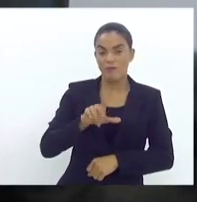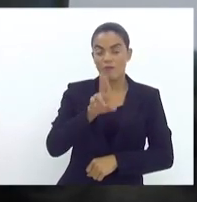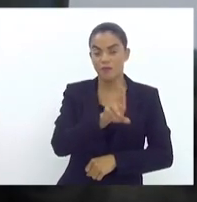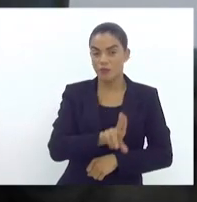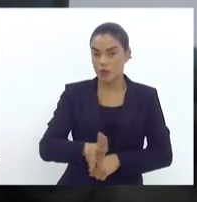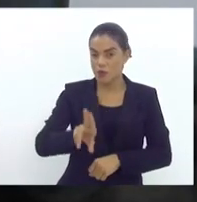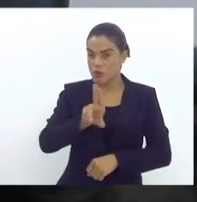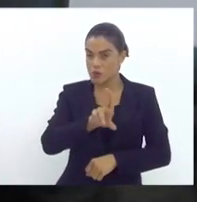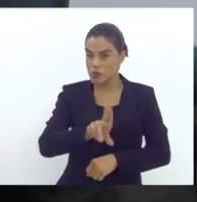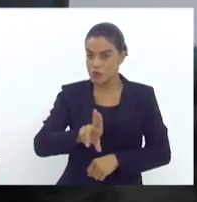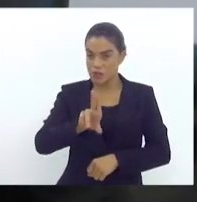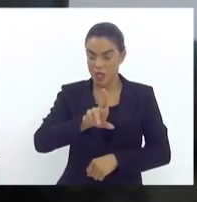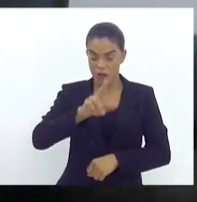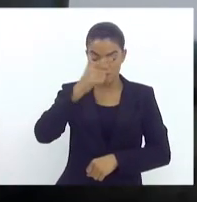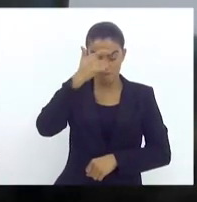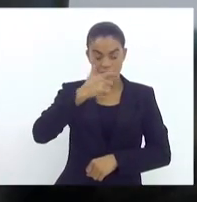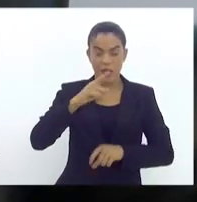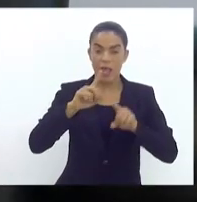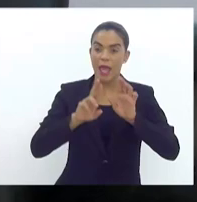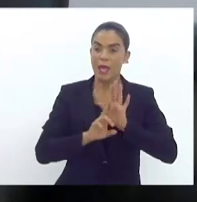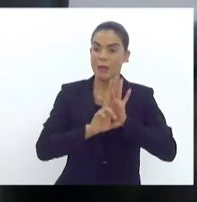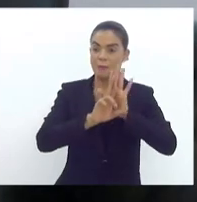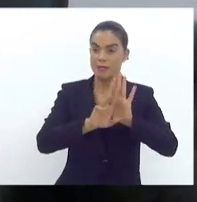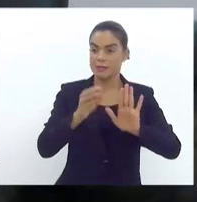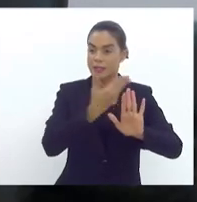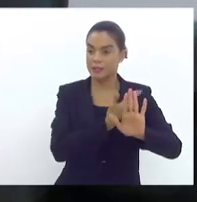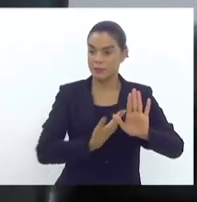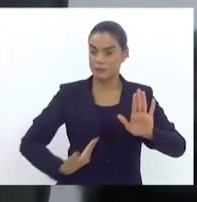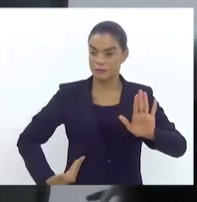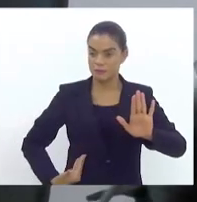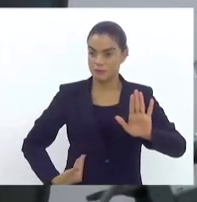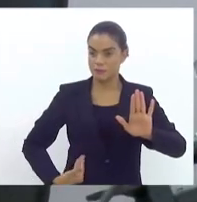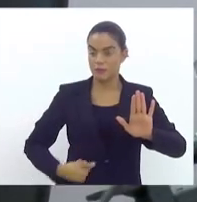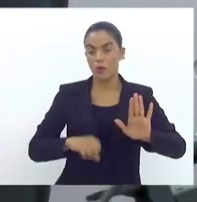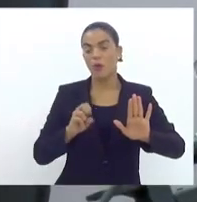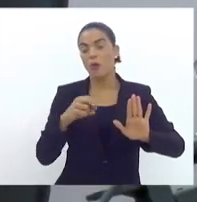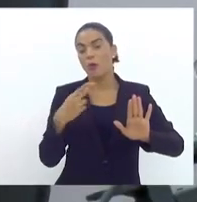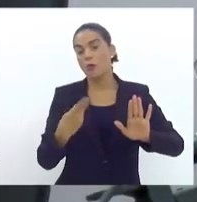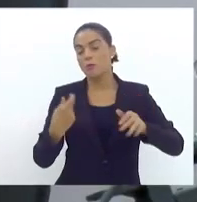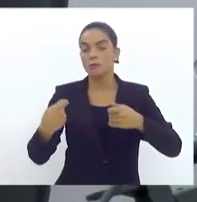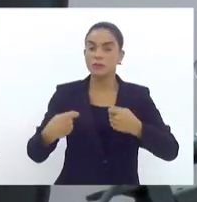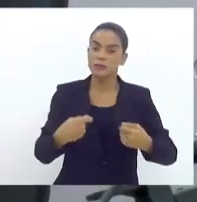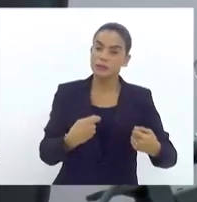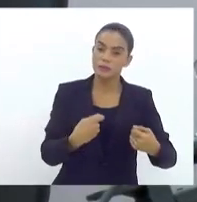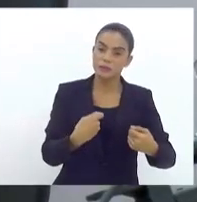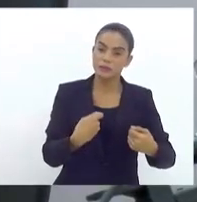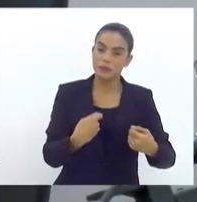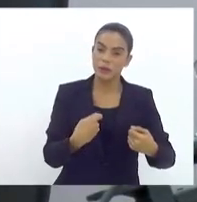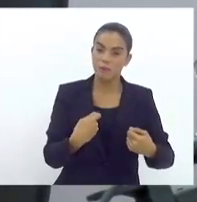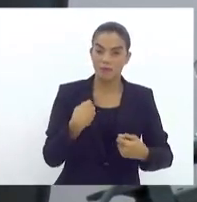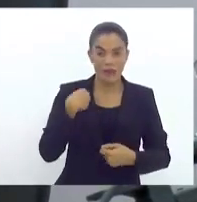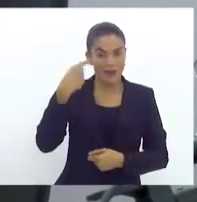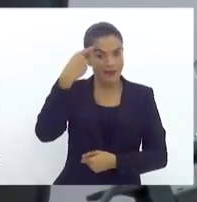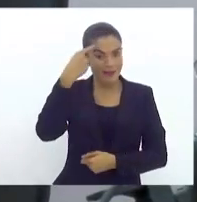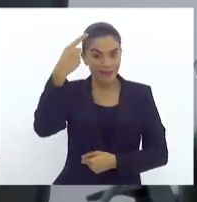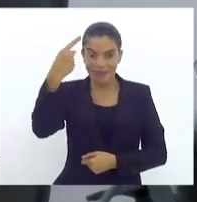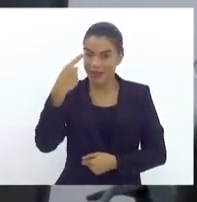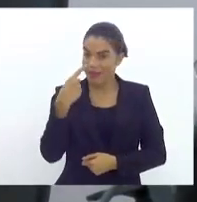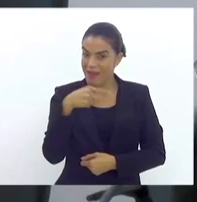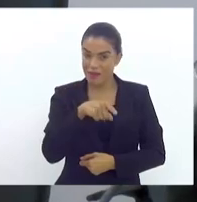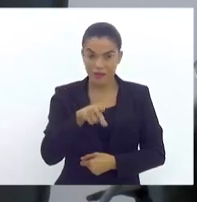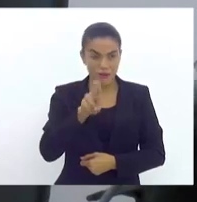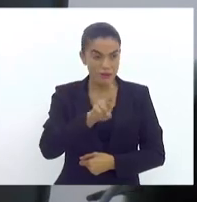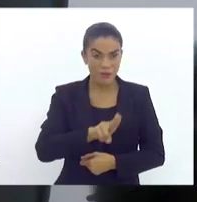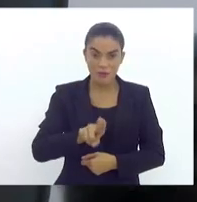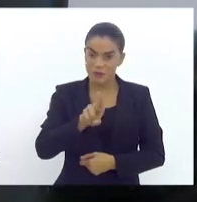usar a sua fé pública tá ou se a gente teria que ter porque assim essa ideia do de você